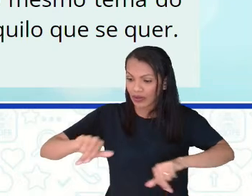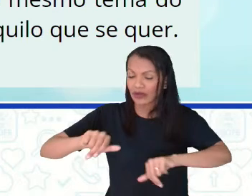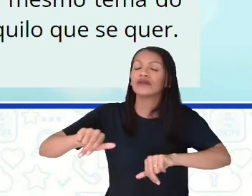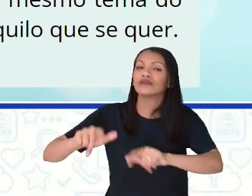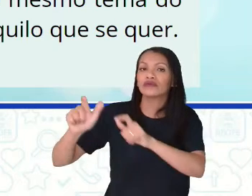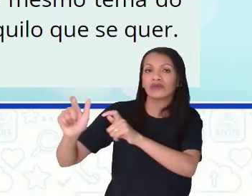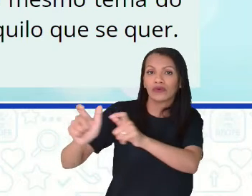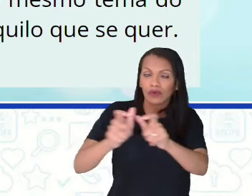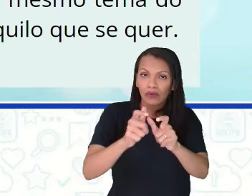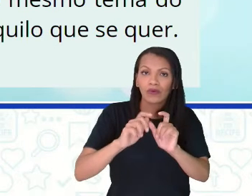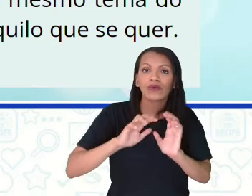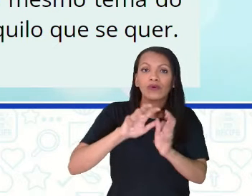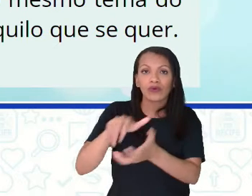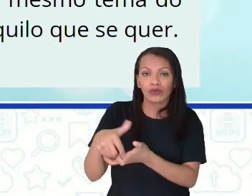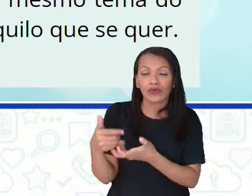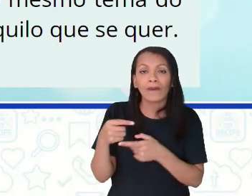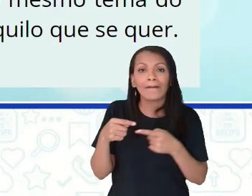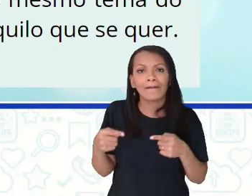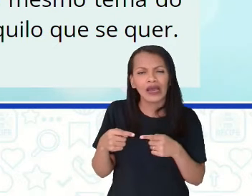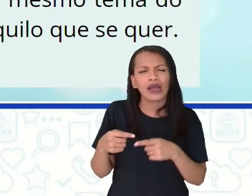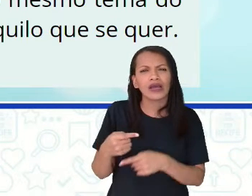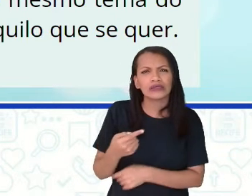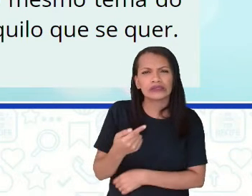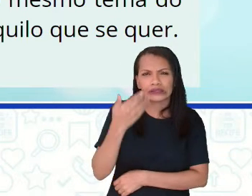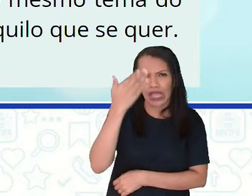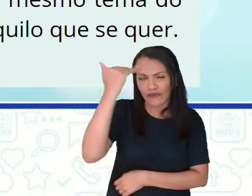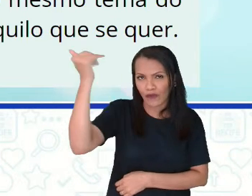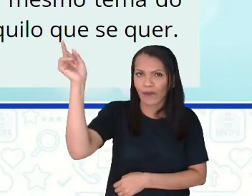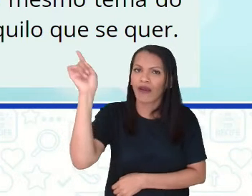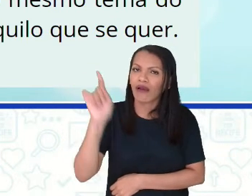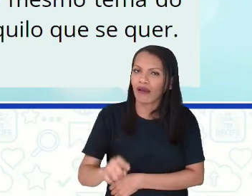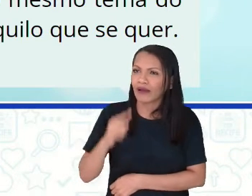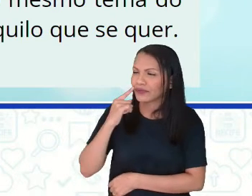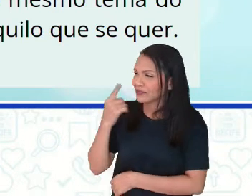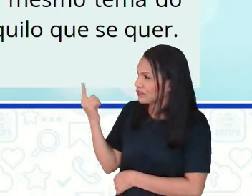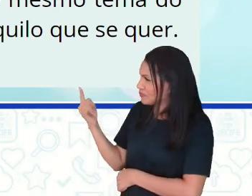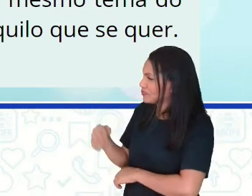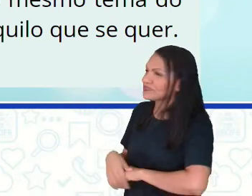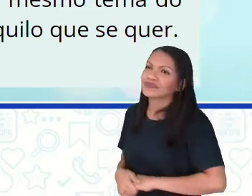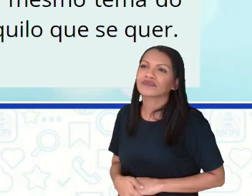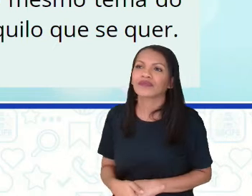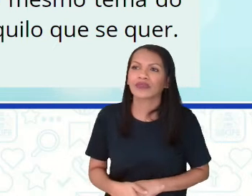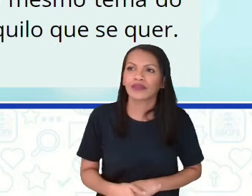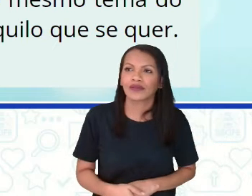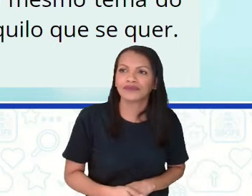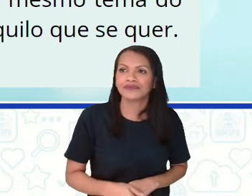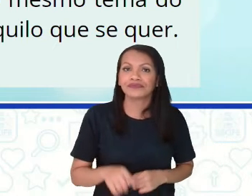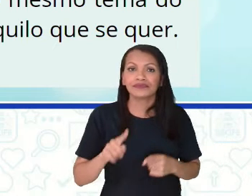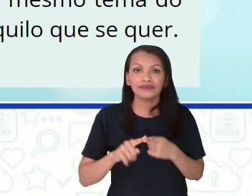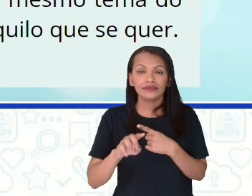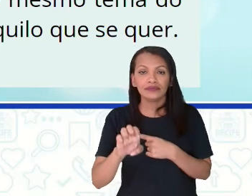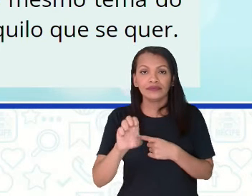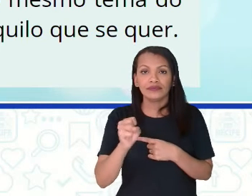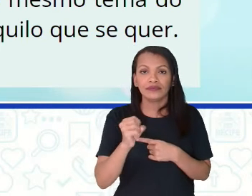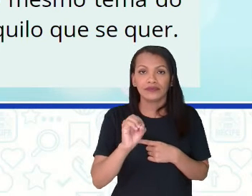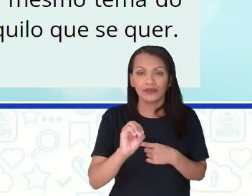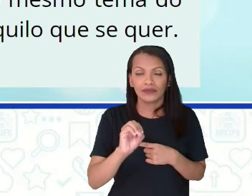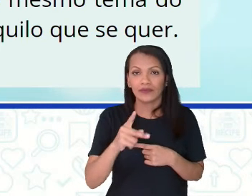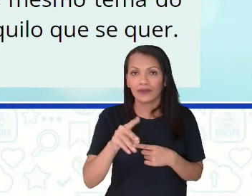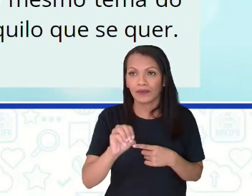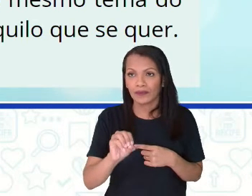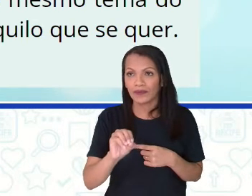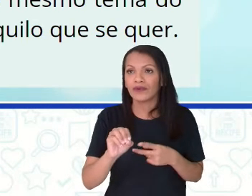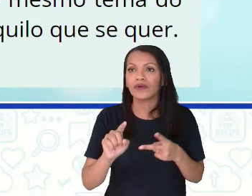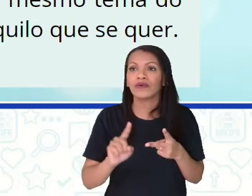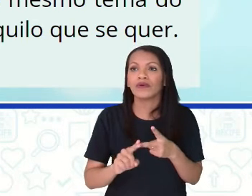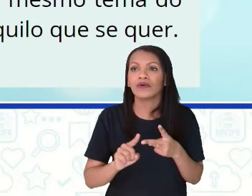As versões que ficaram mais consagradas foram as redigidas por Esopo, a versão mais antiga,